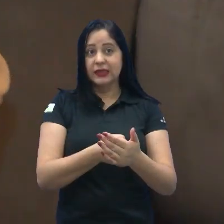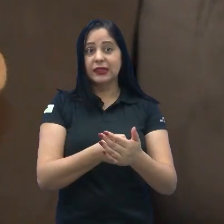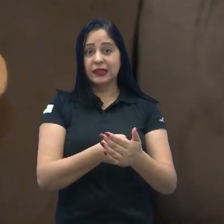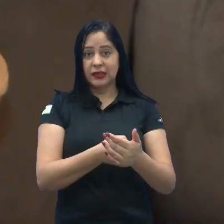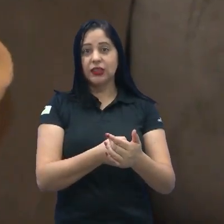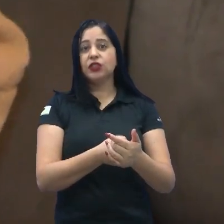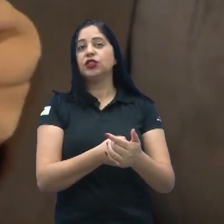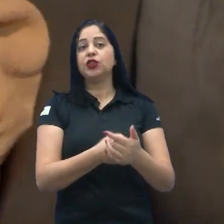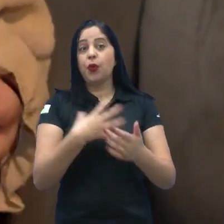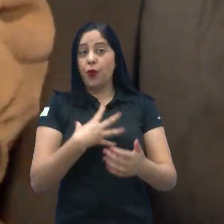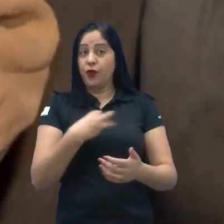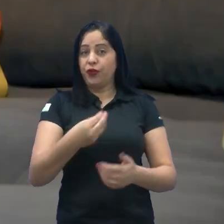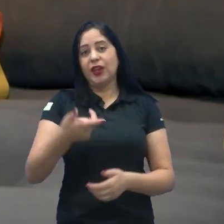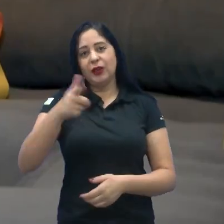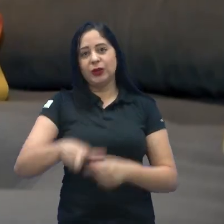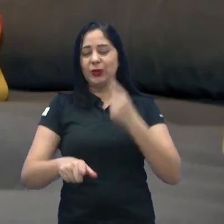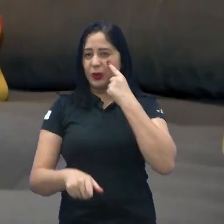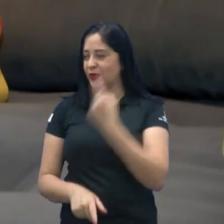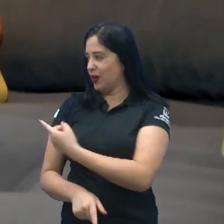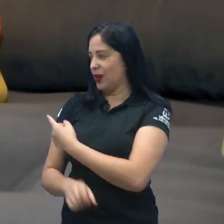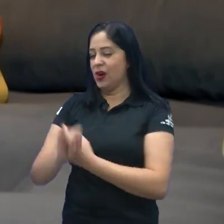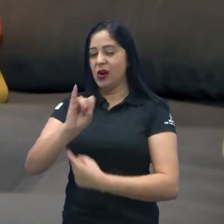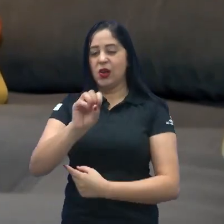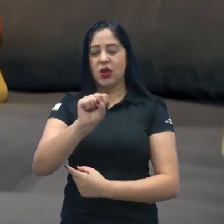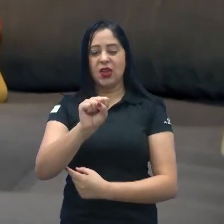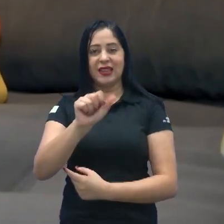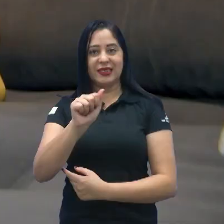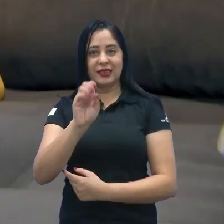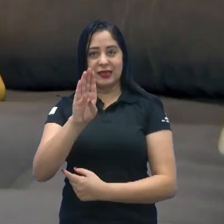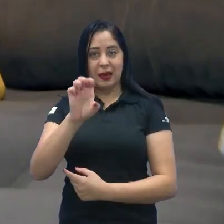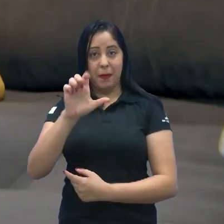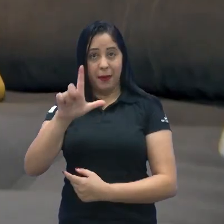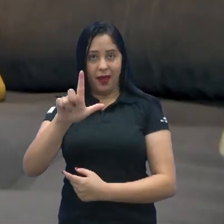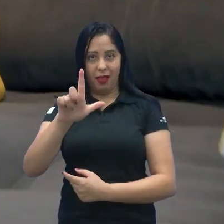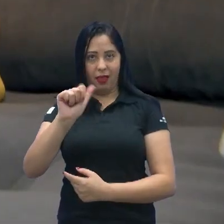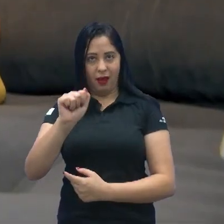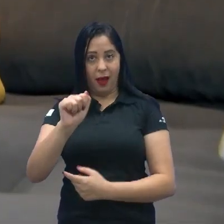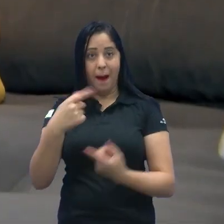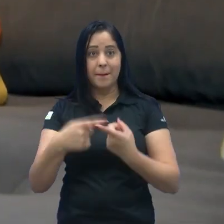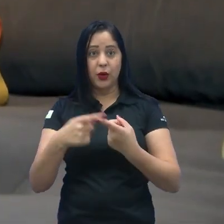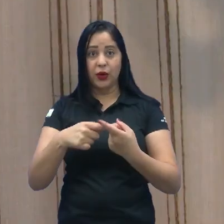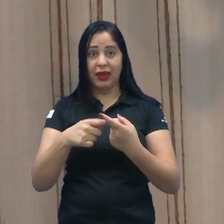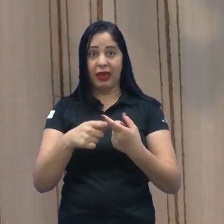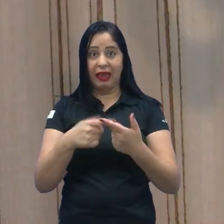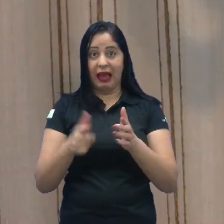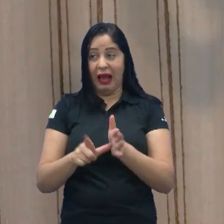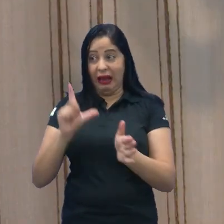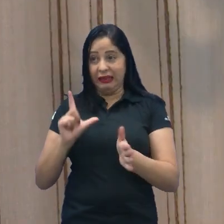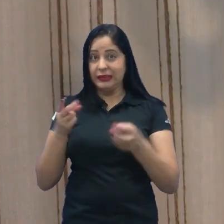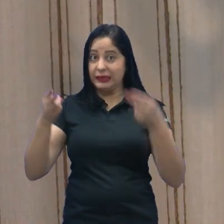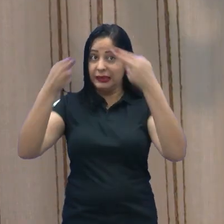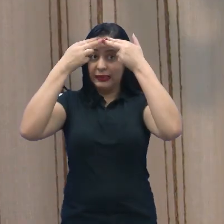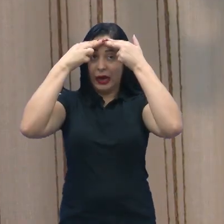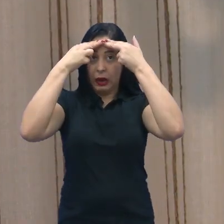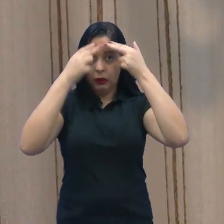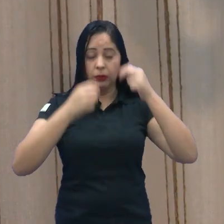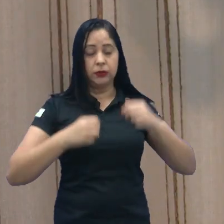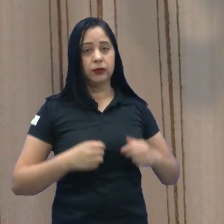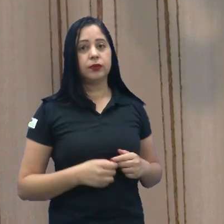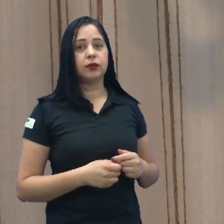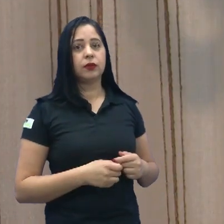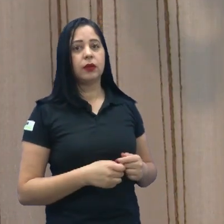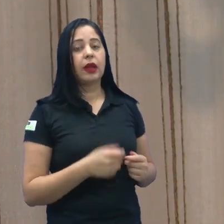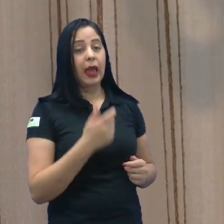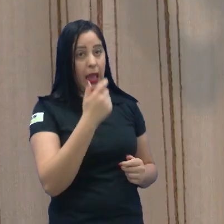1 ano e 2 meses, depois de todo o trauma que ela viveu na primeira gestação. Eu precisei encontrar